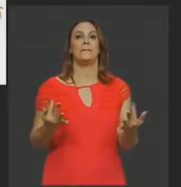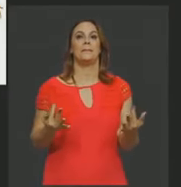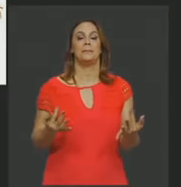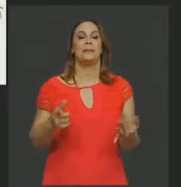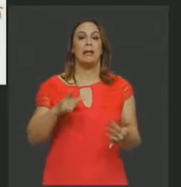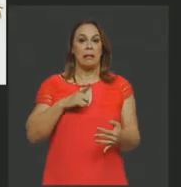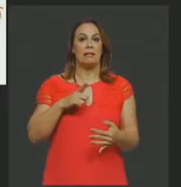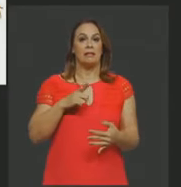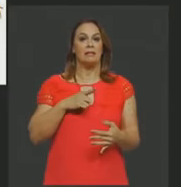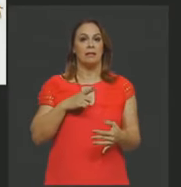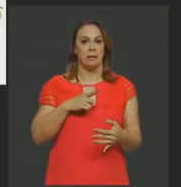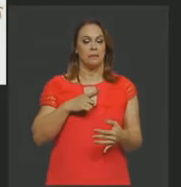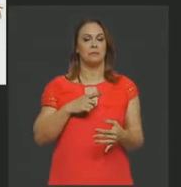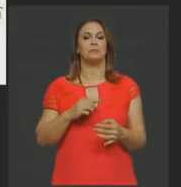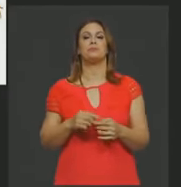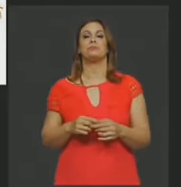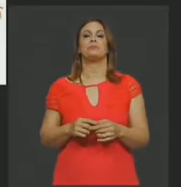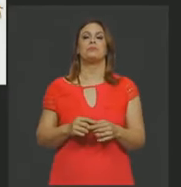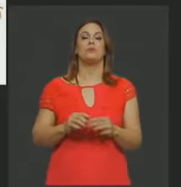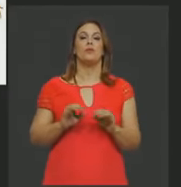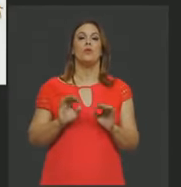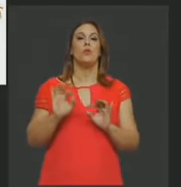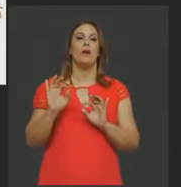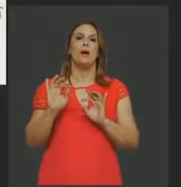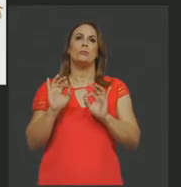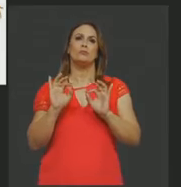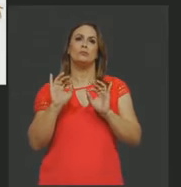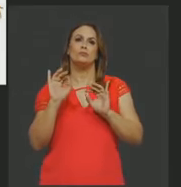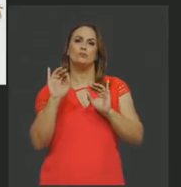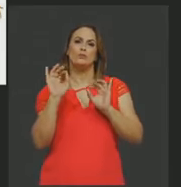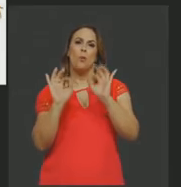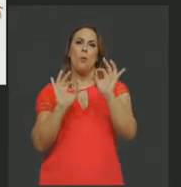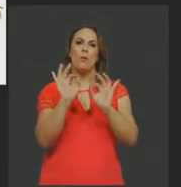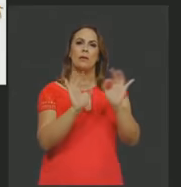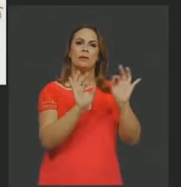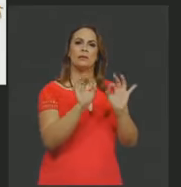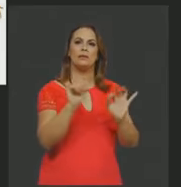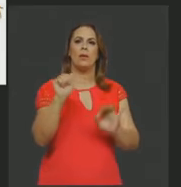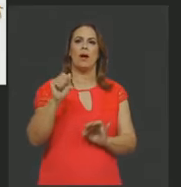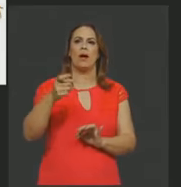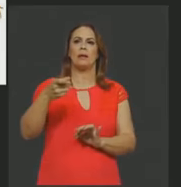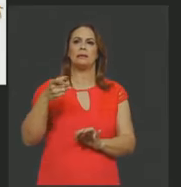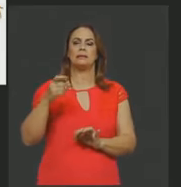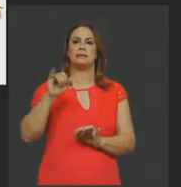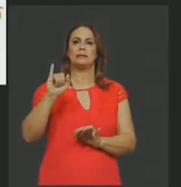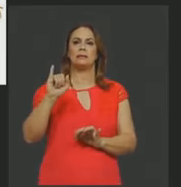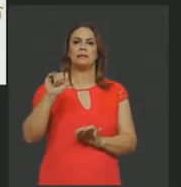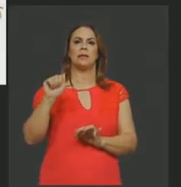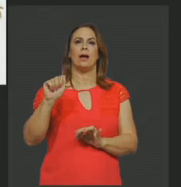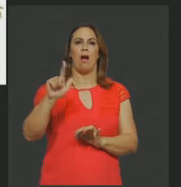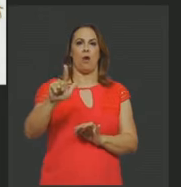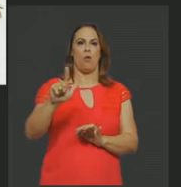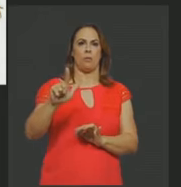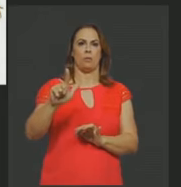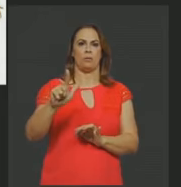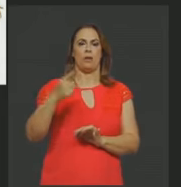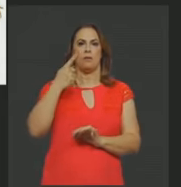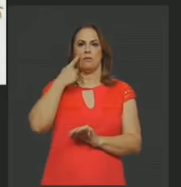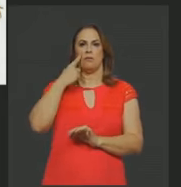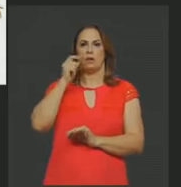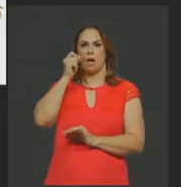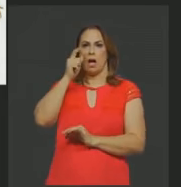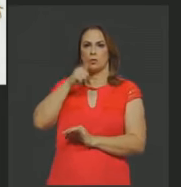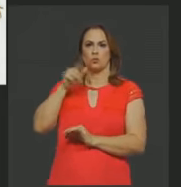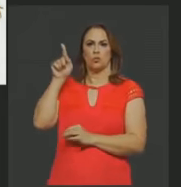só, está aqui de azul ou cinza. A caixa craniana, a caixa